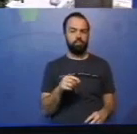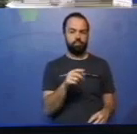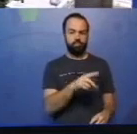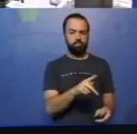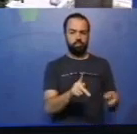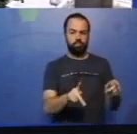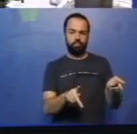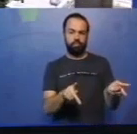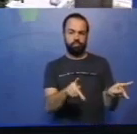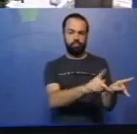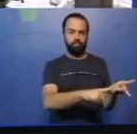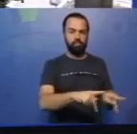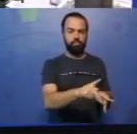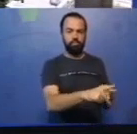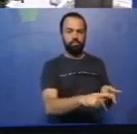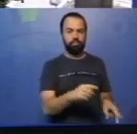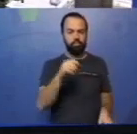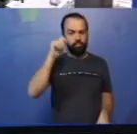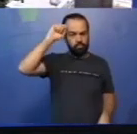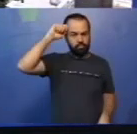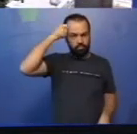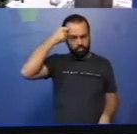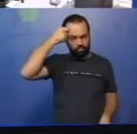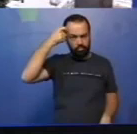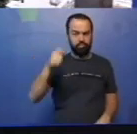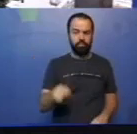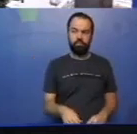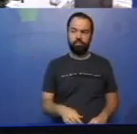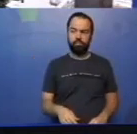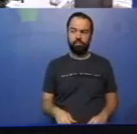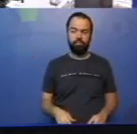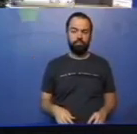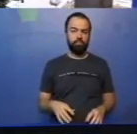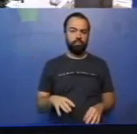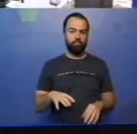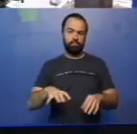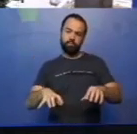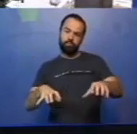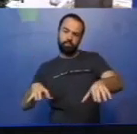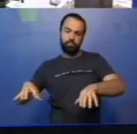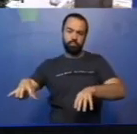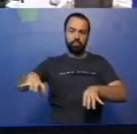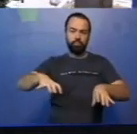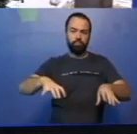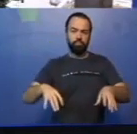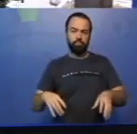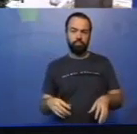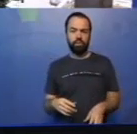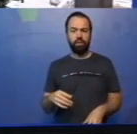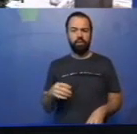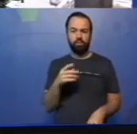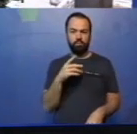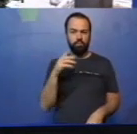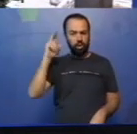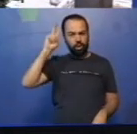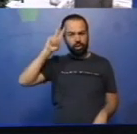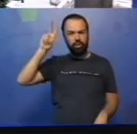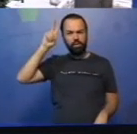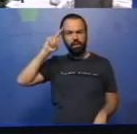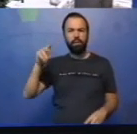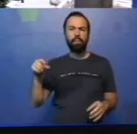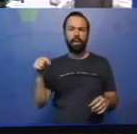negra. Essa organização do espaço urbano africano nas cidades de influência europeia lembra muito a organização das